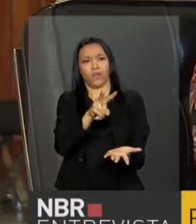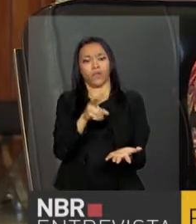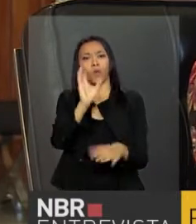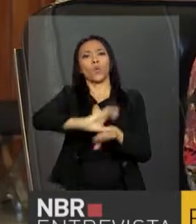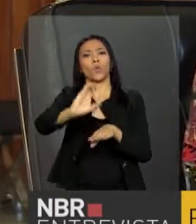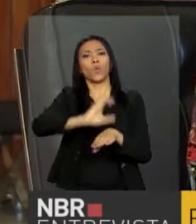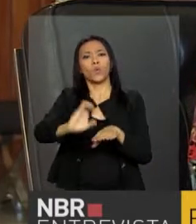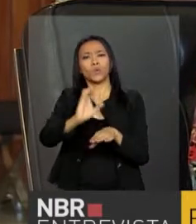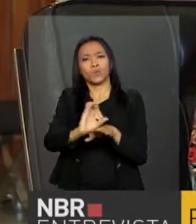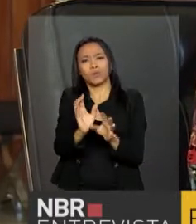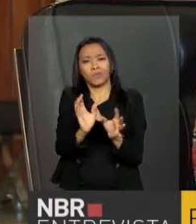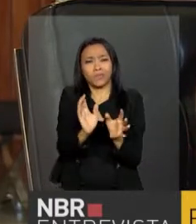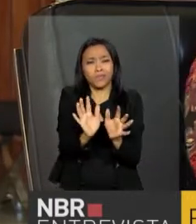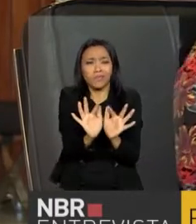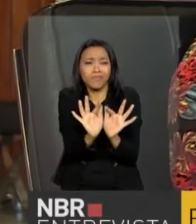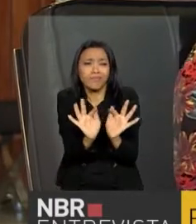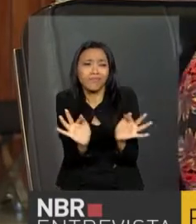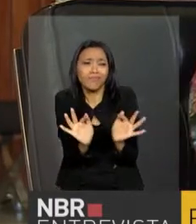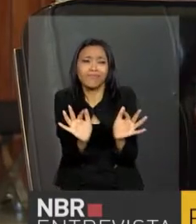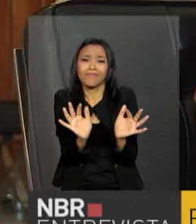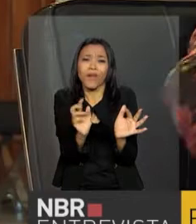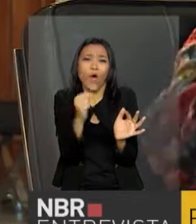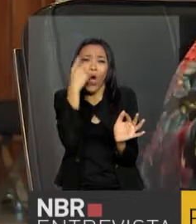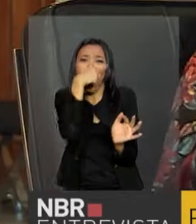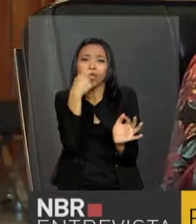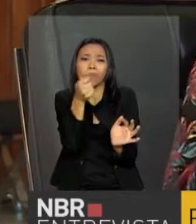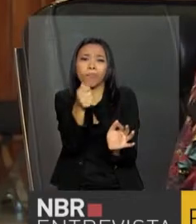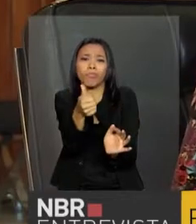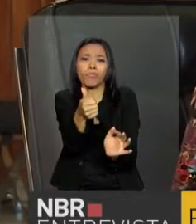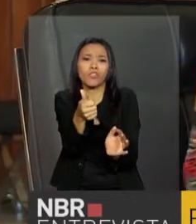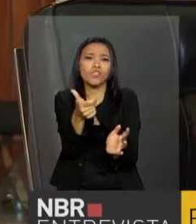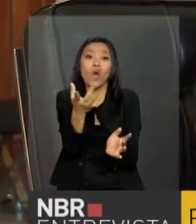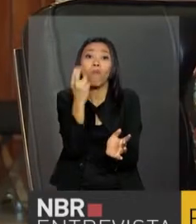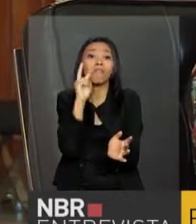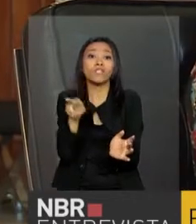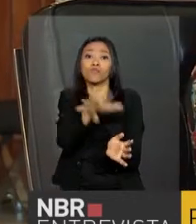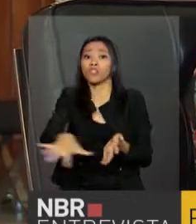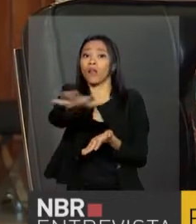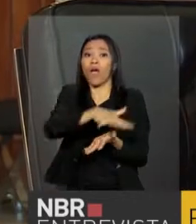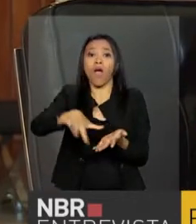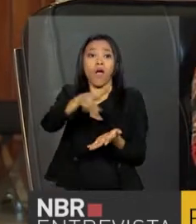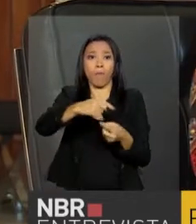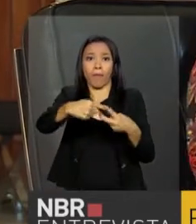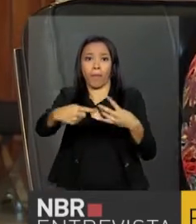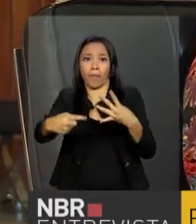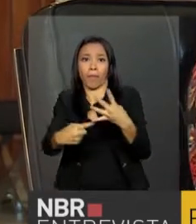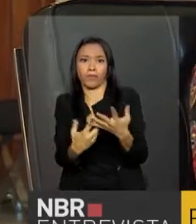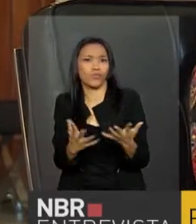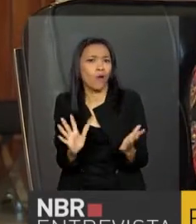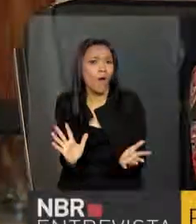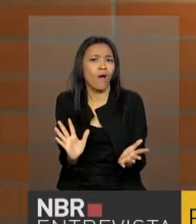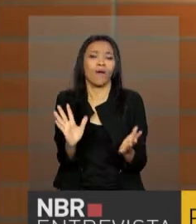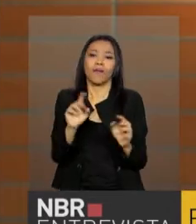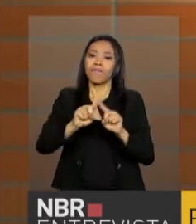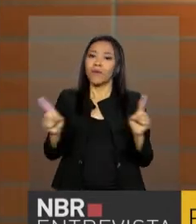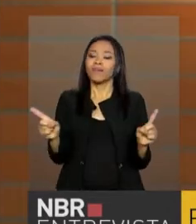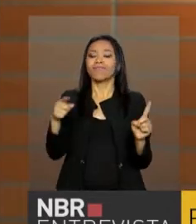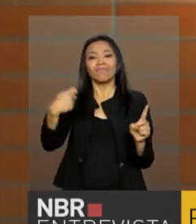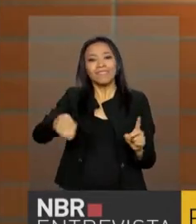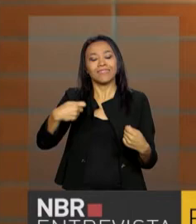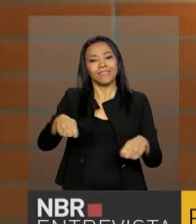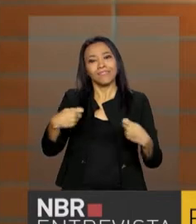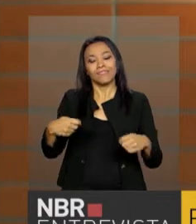cursos um pouco tímidos, não é? De algumas horas que dão uma visão geral sobre as modalidades, mas é interessante que se tenha também